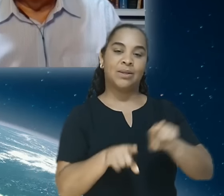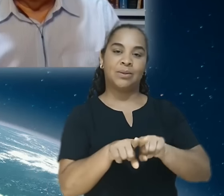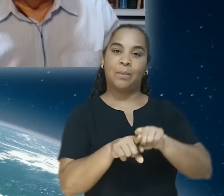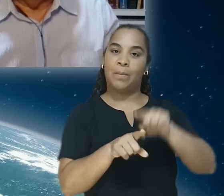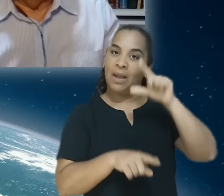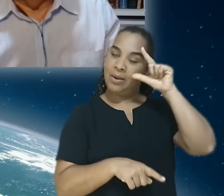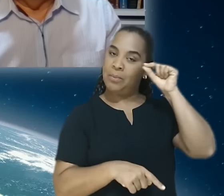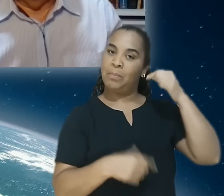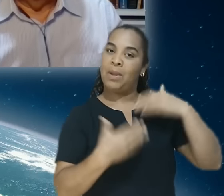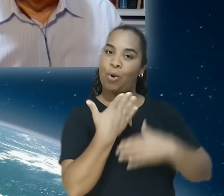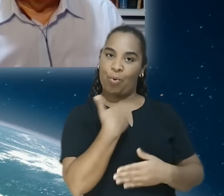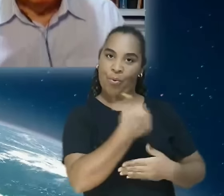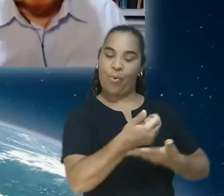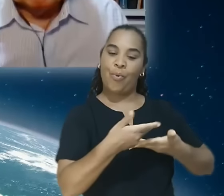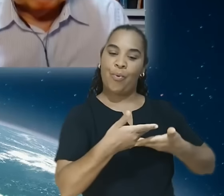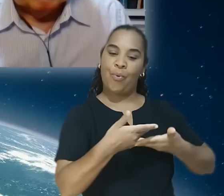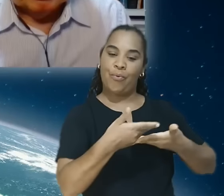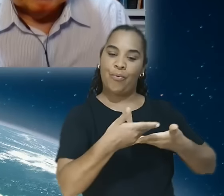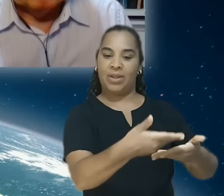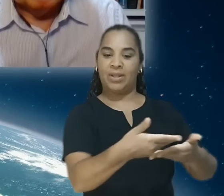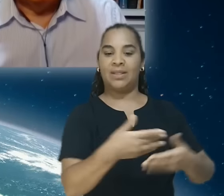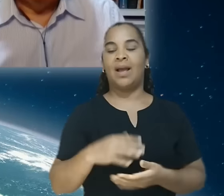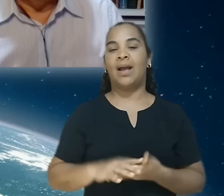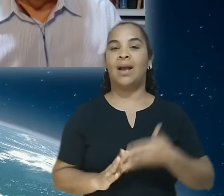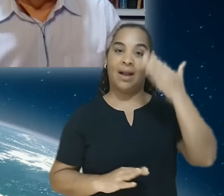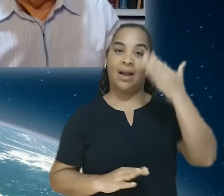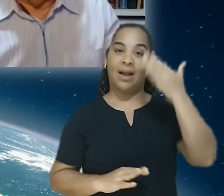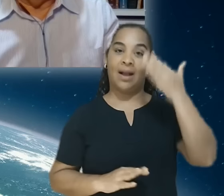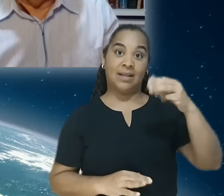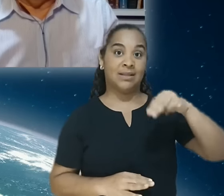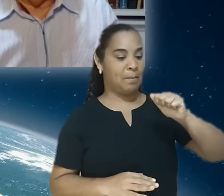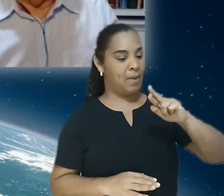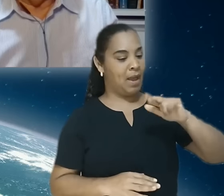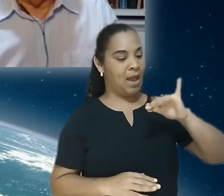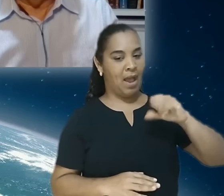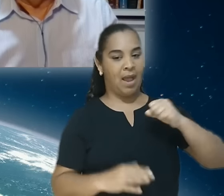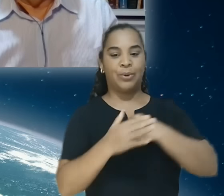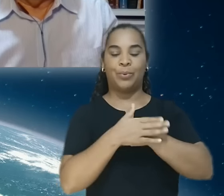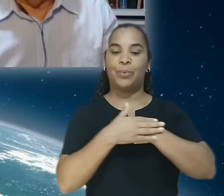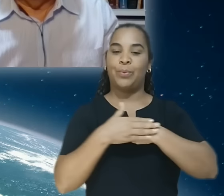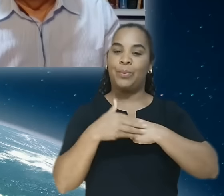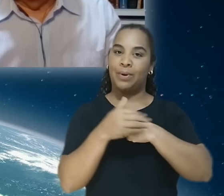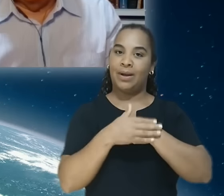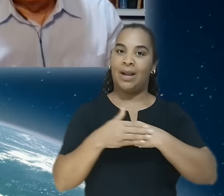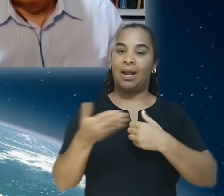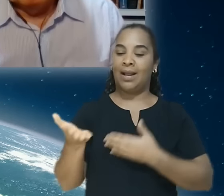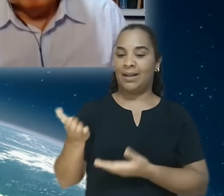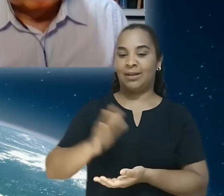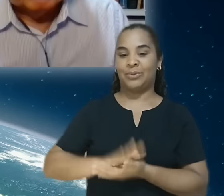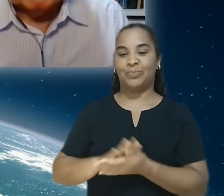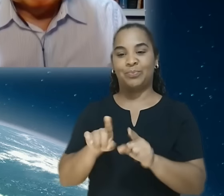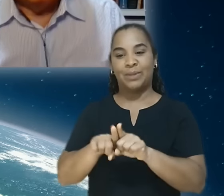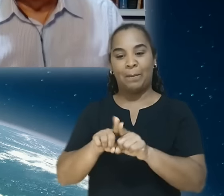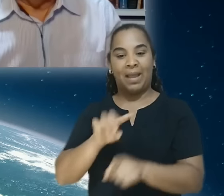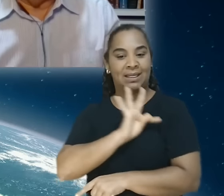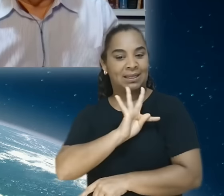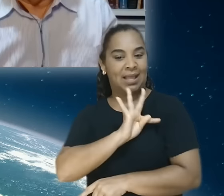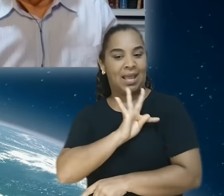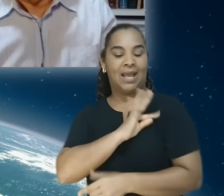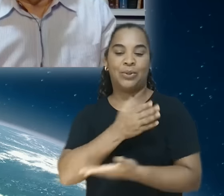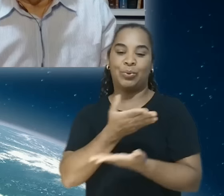oportunidade Ao Mário O carinho Da receptividade Ao Júnior A todos A